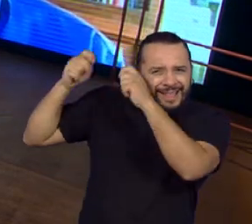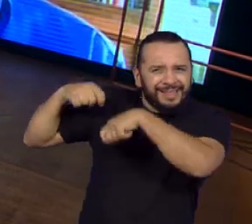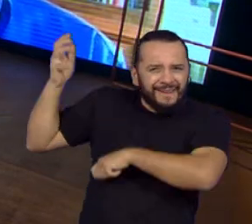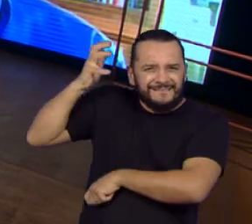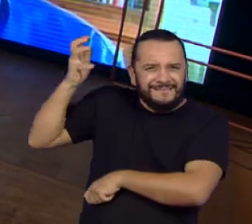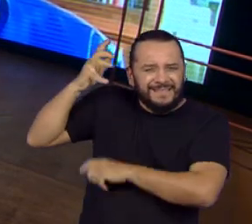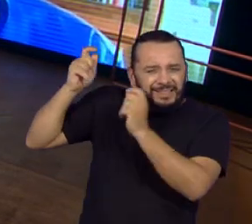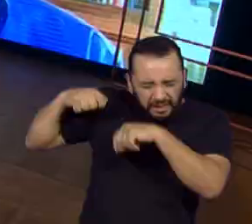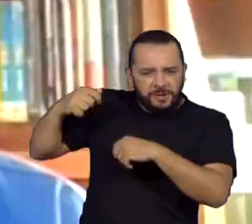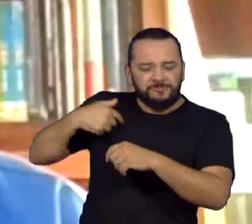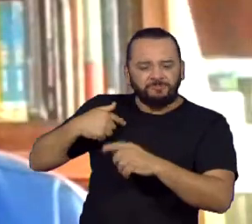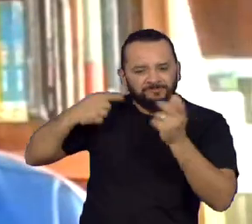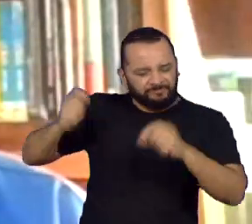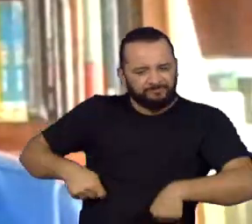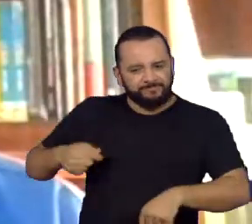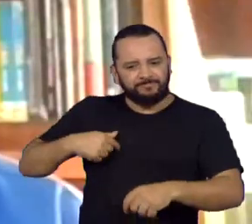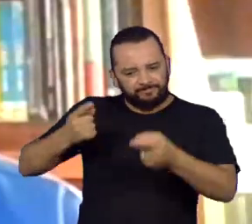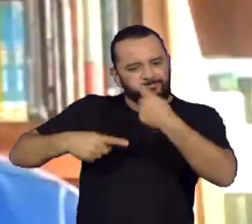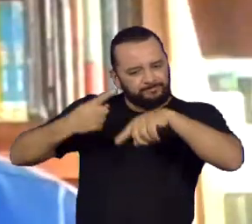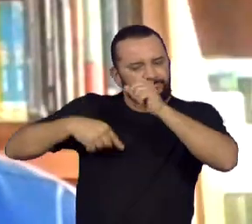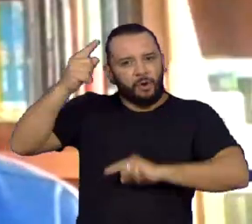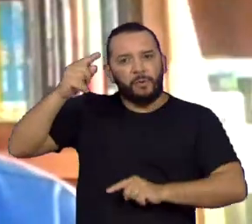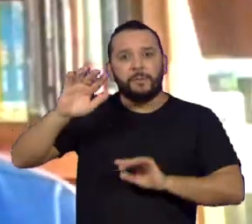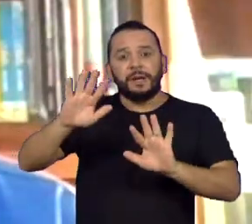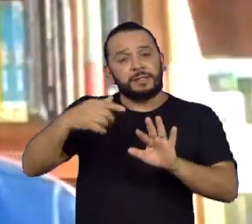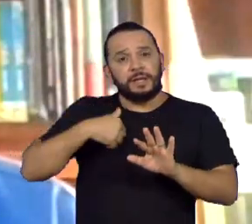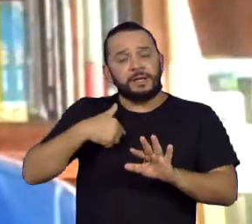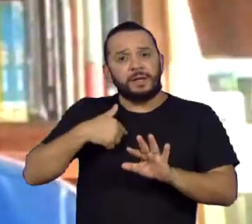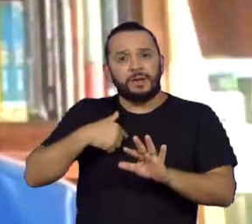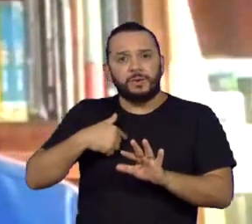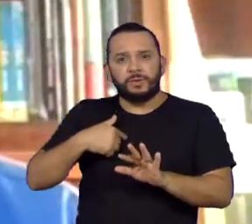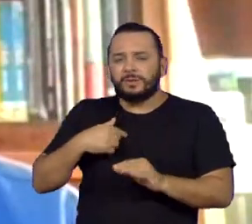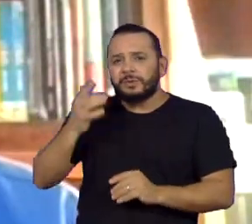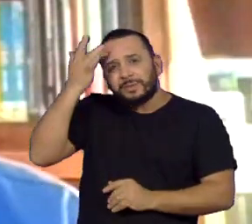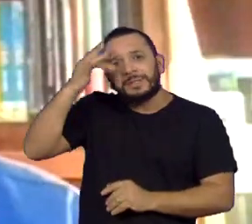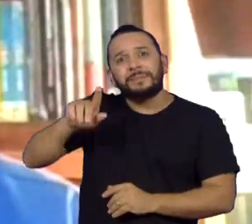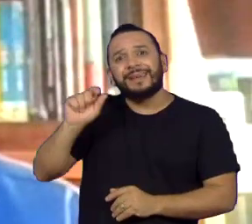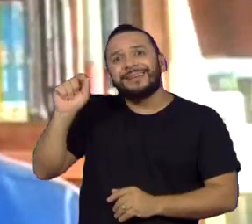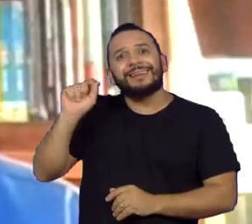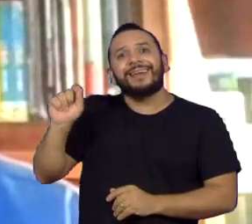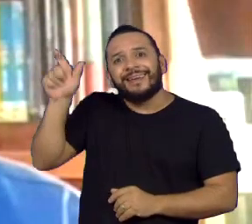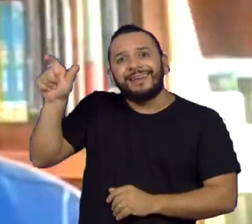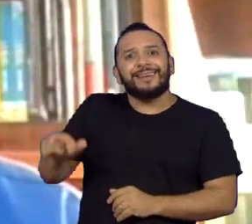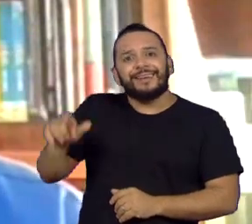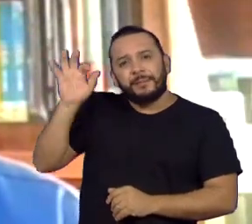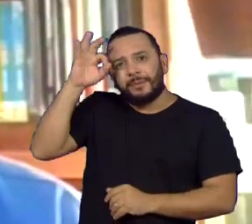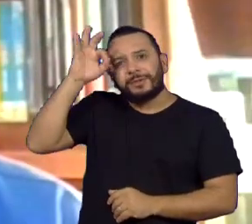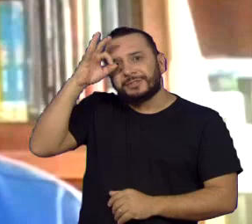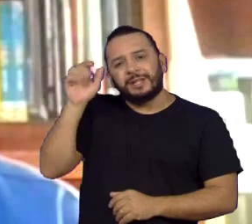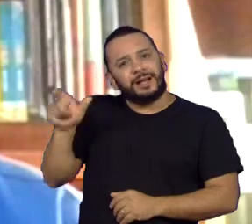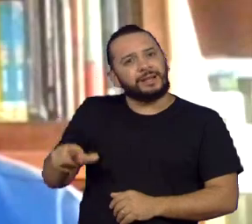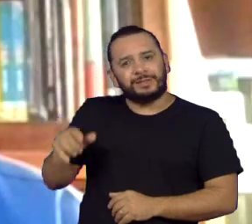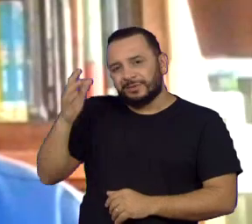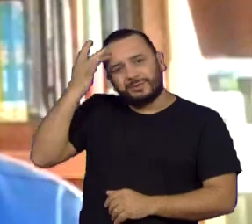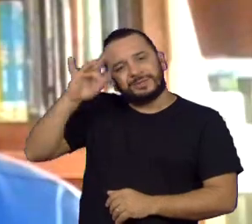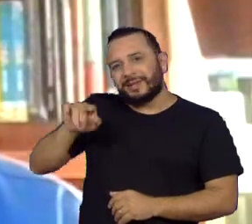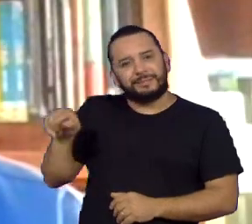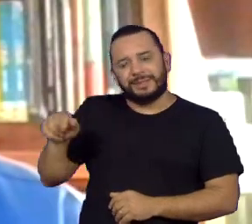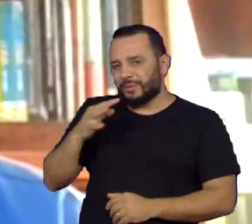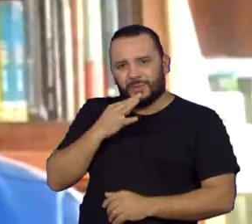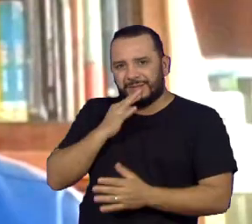E na minha ignorância, eu não tinha a menor noção de quem era este gigante das nossas